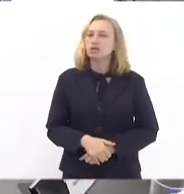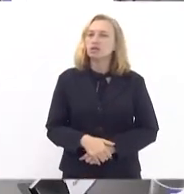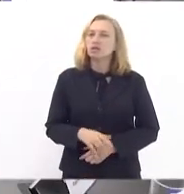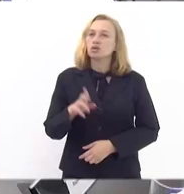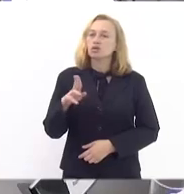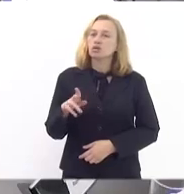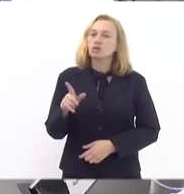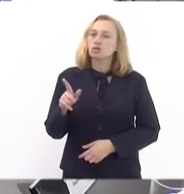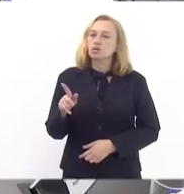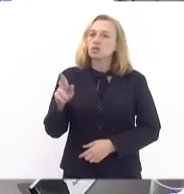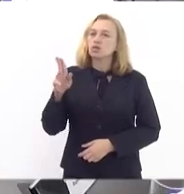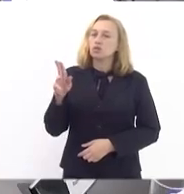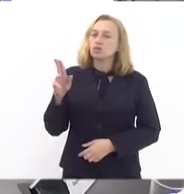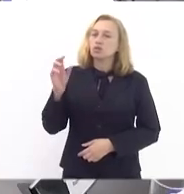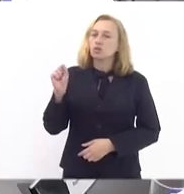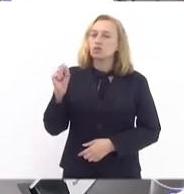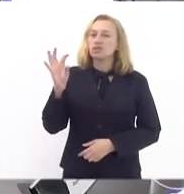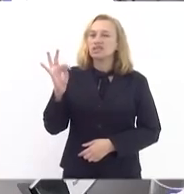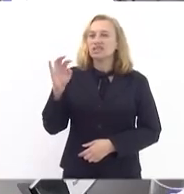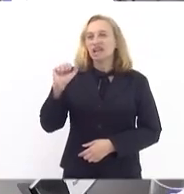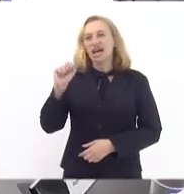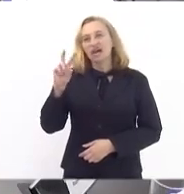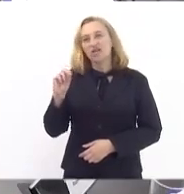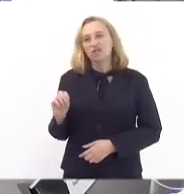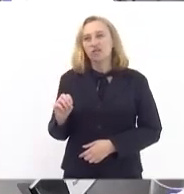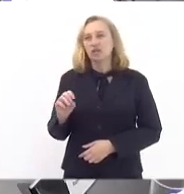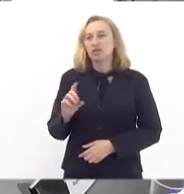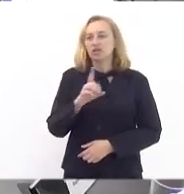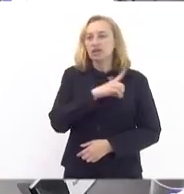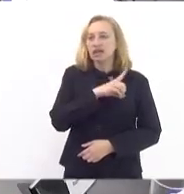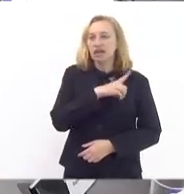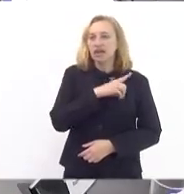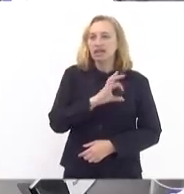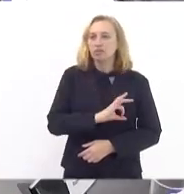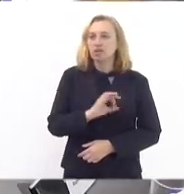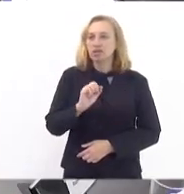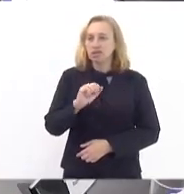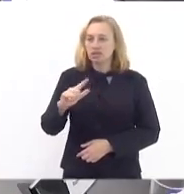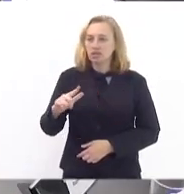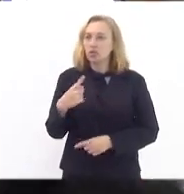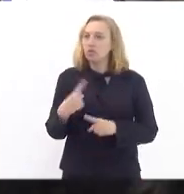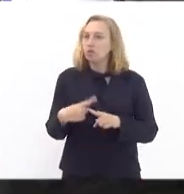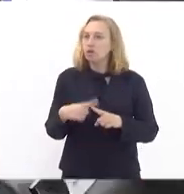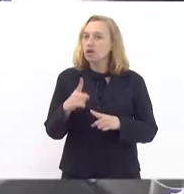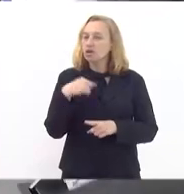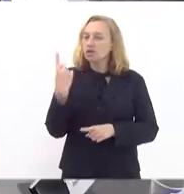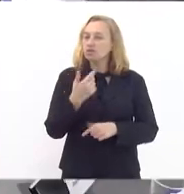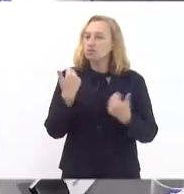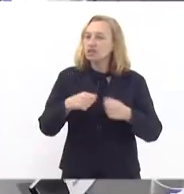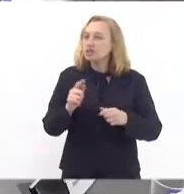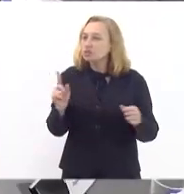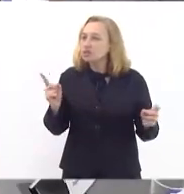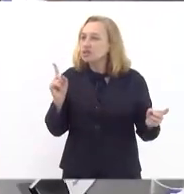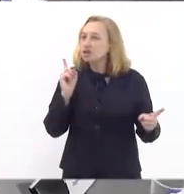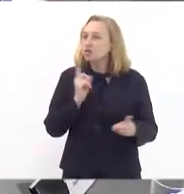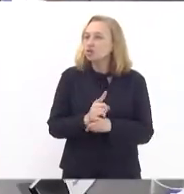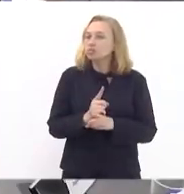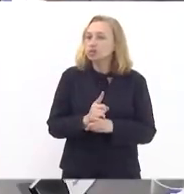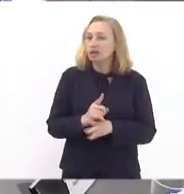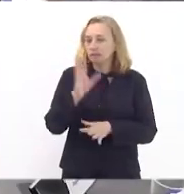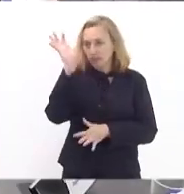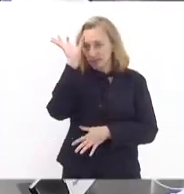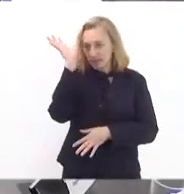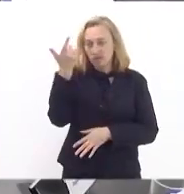Gustavo de Mello que o delegado a polícia da Civil é porque nós precisamos encontrar uma